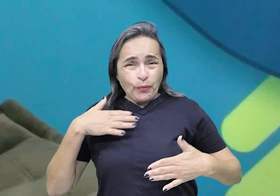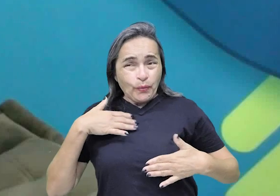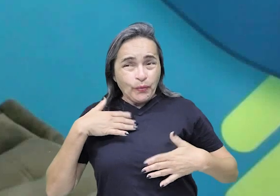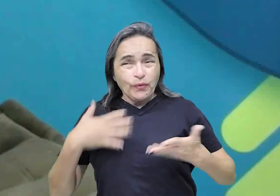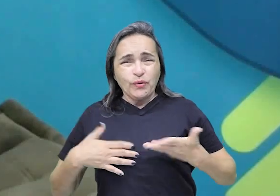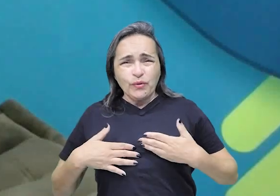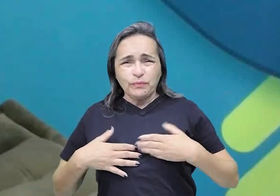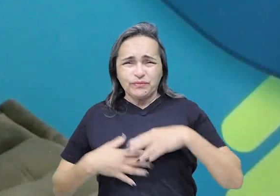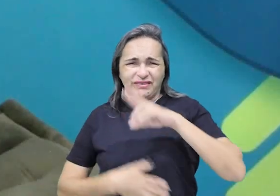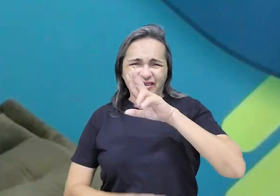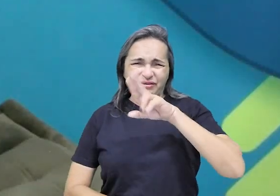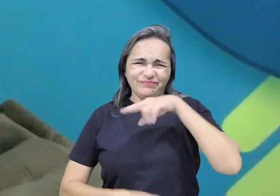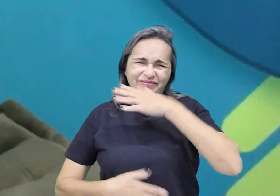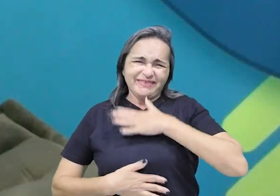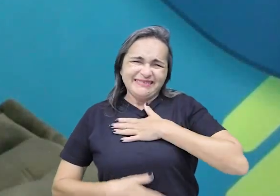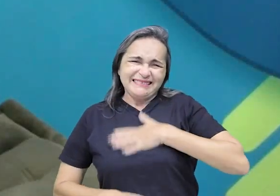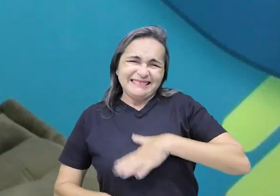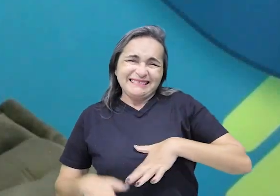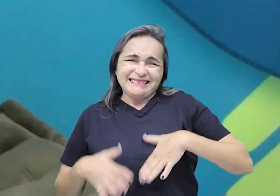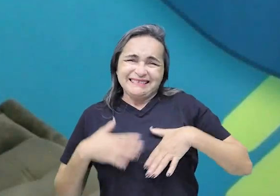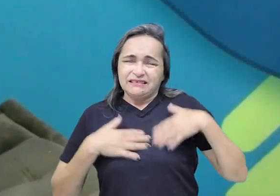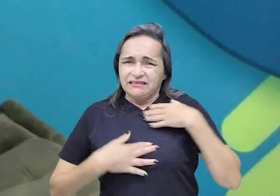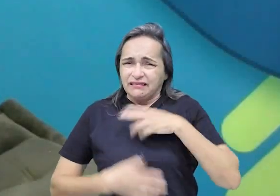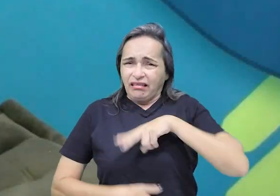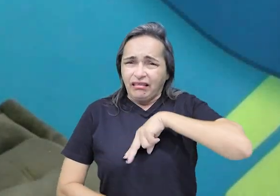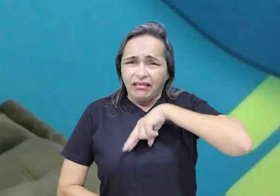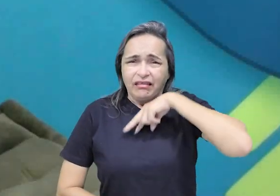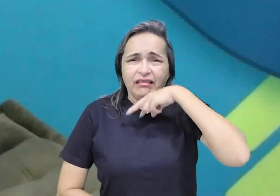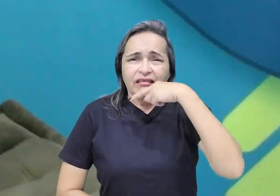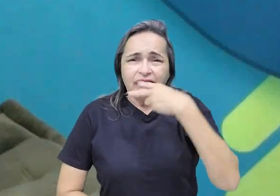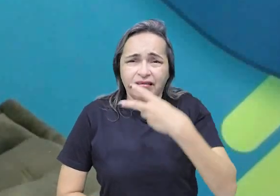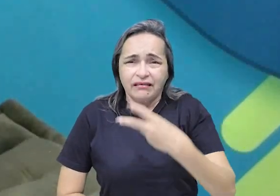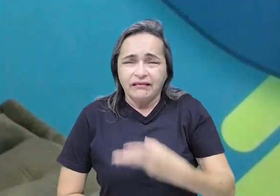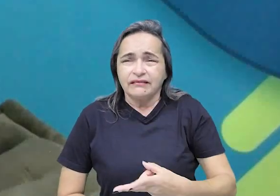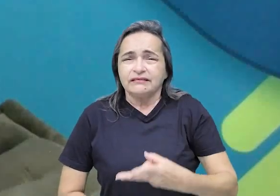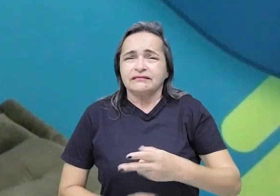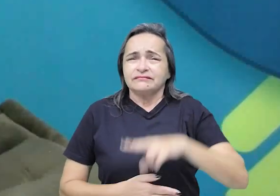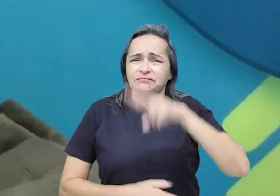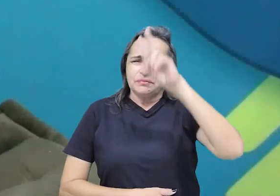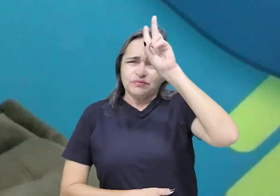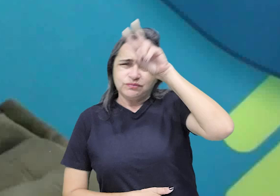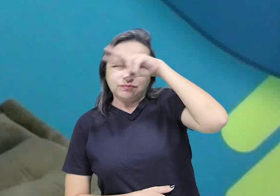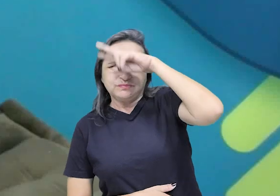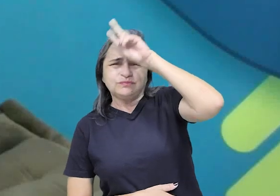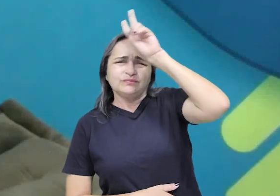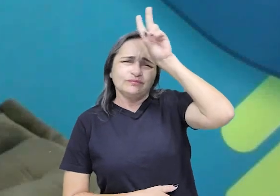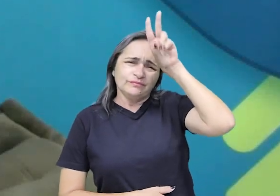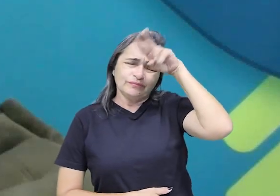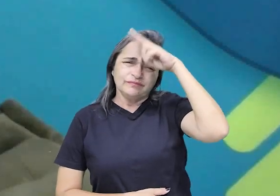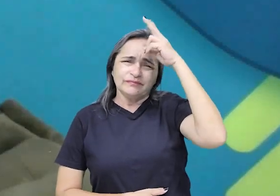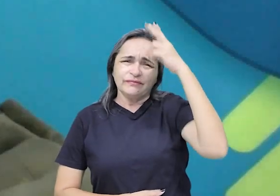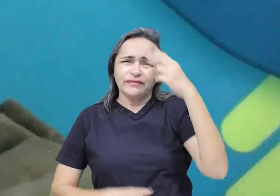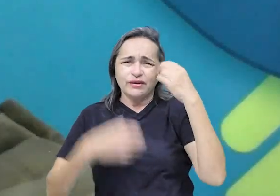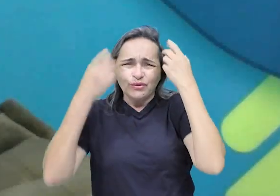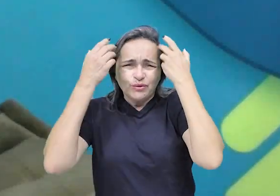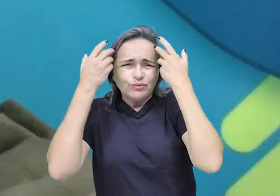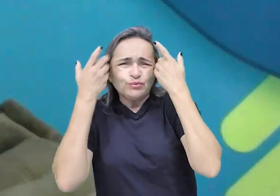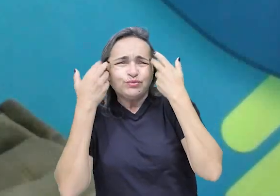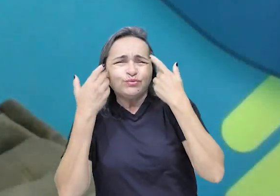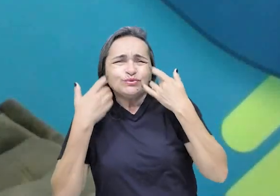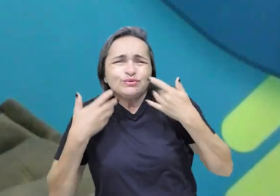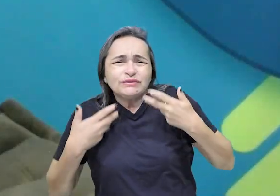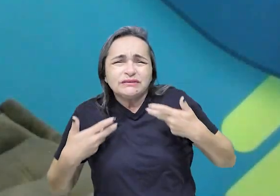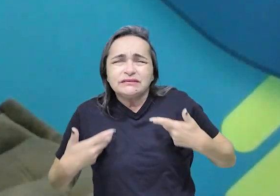no sentido de mal-estar mesmo, a nível de ânsia, né, de vômito, tontura,